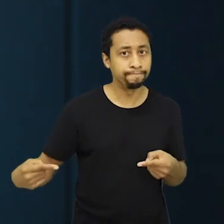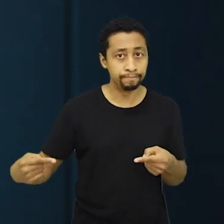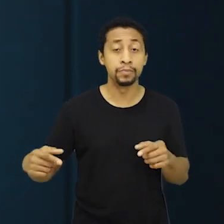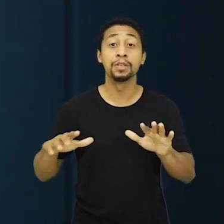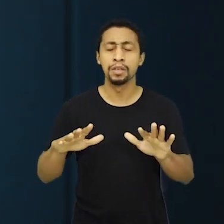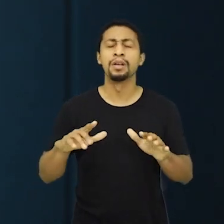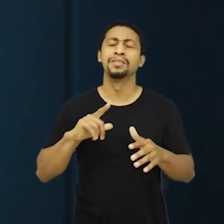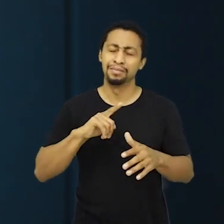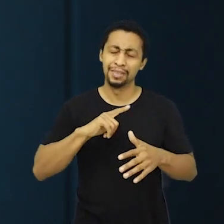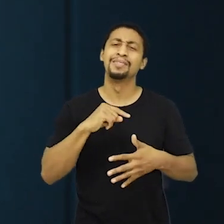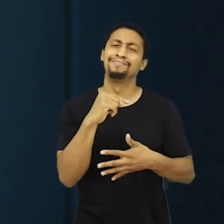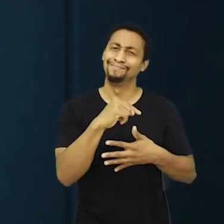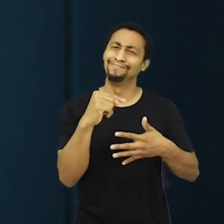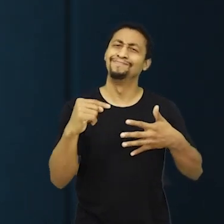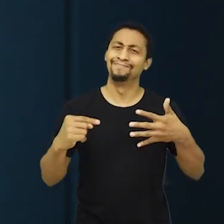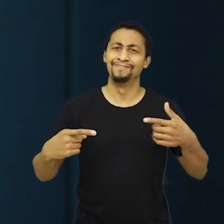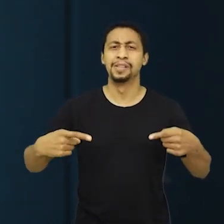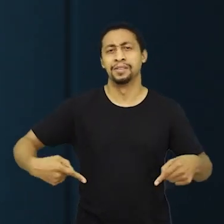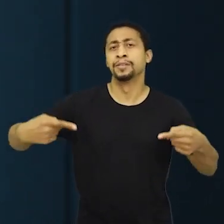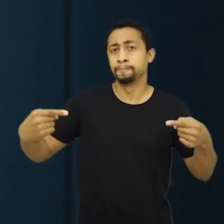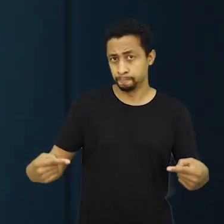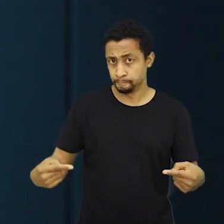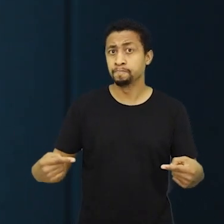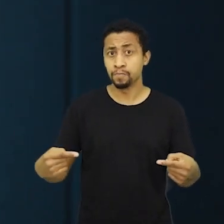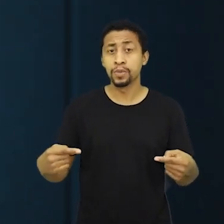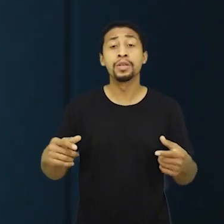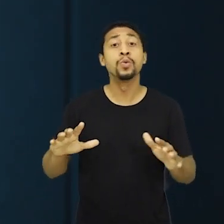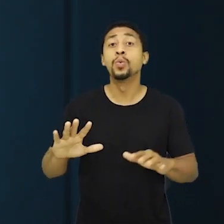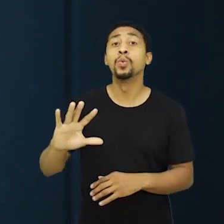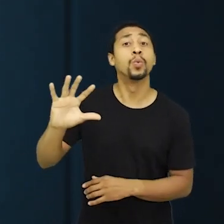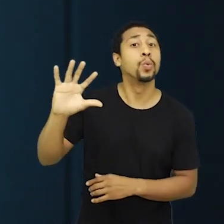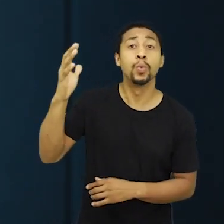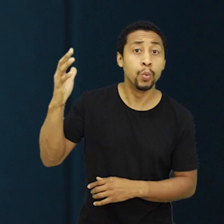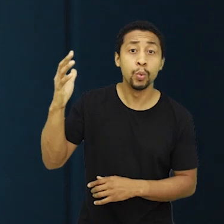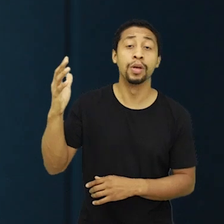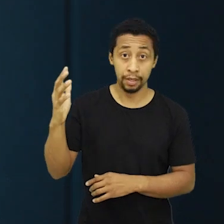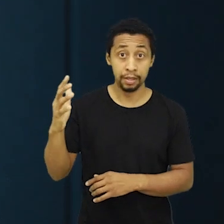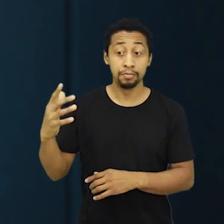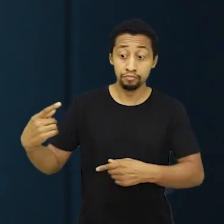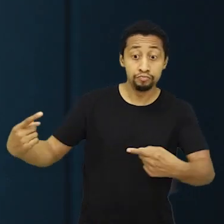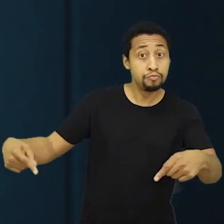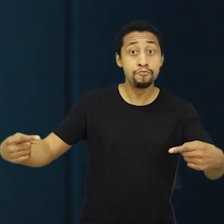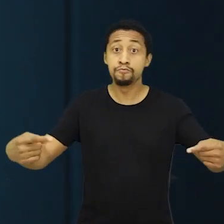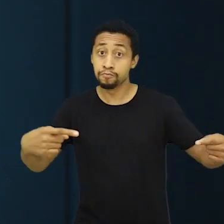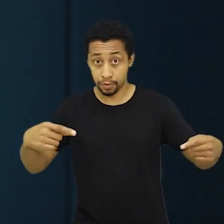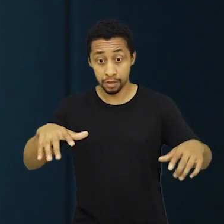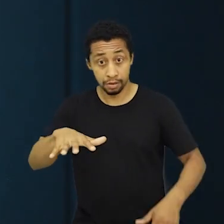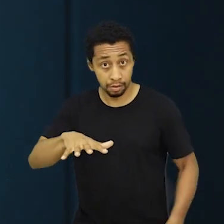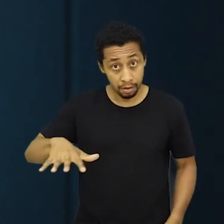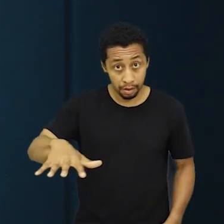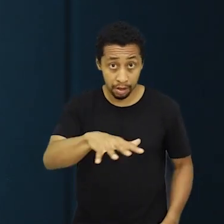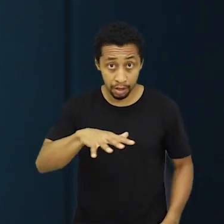outros desafios que envolvem muito a questão de como as políticas públicas